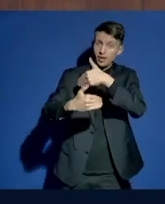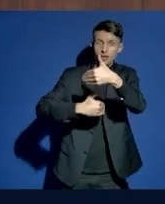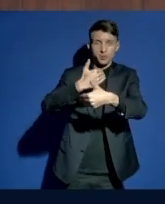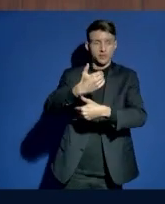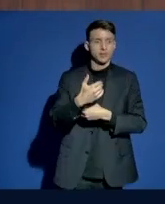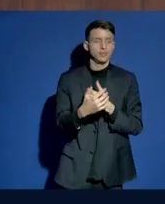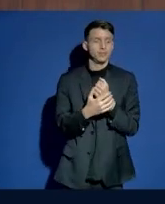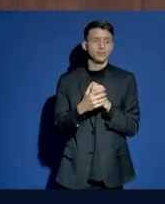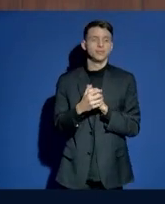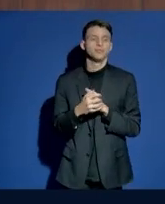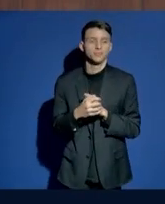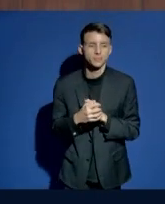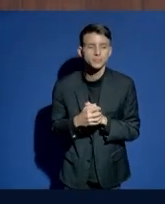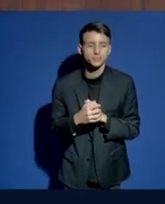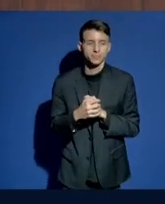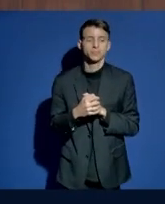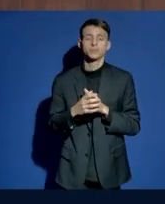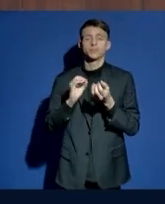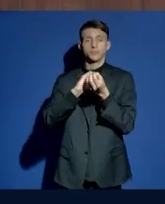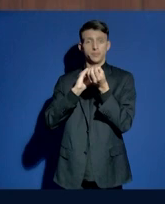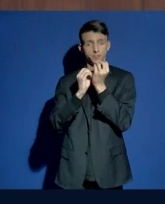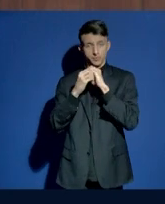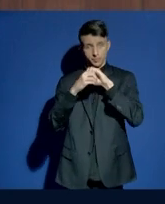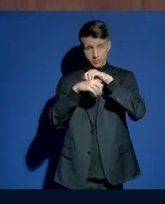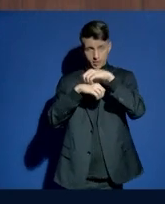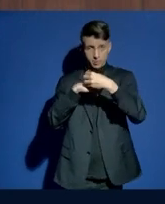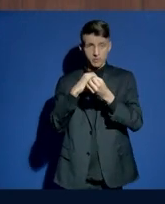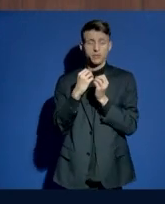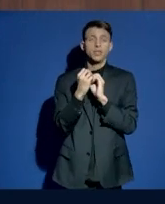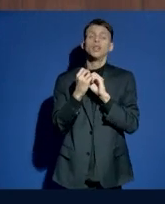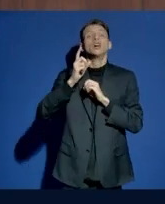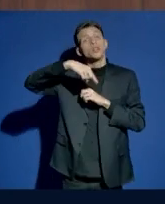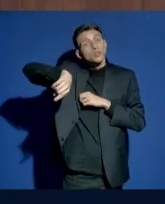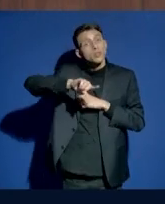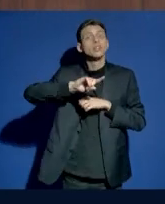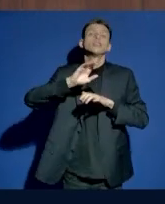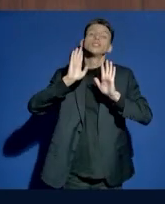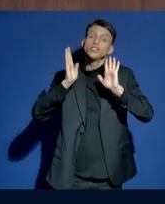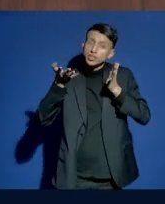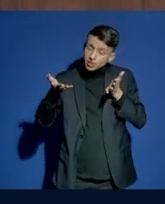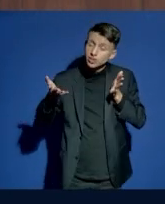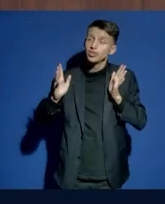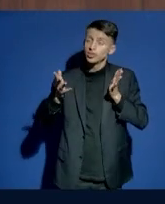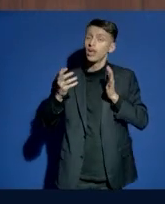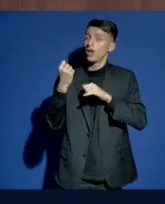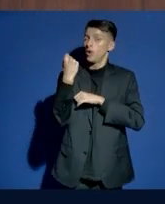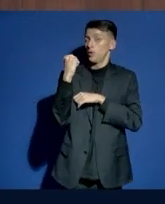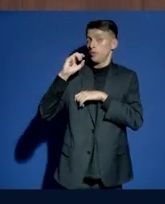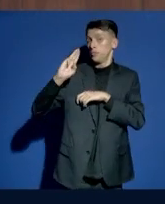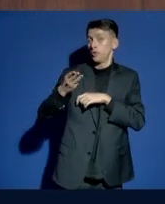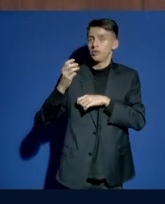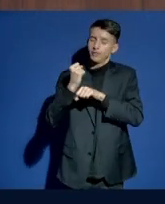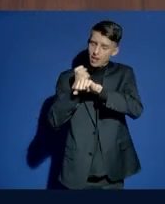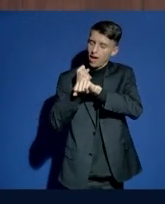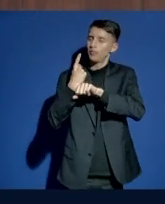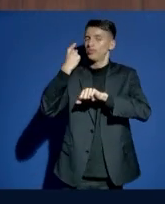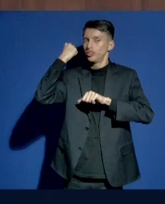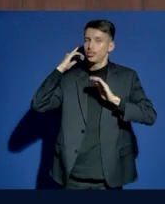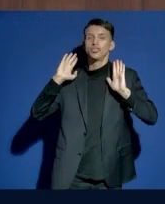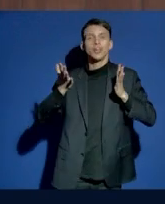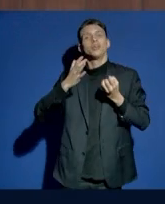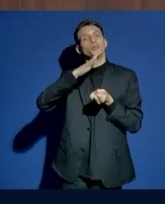500 milhões de anos, e nós, de 2 a 8 milhões de anos. Eu digo isso tudo